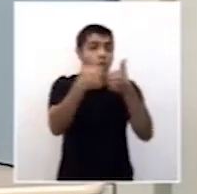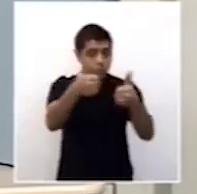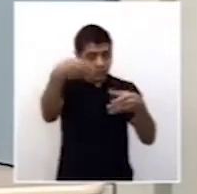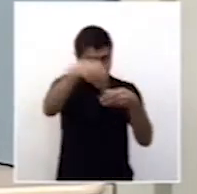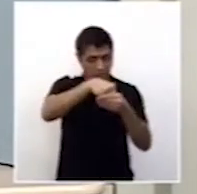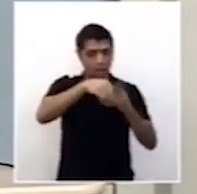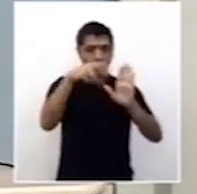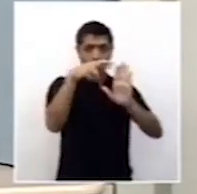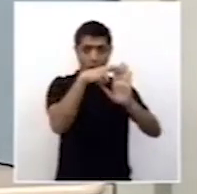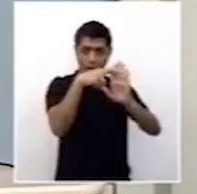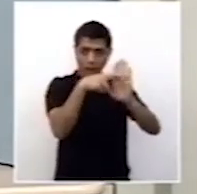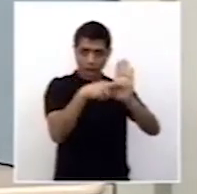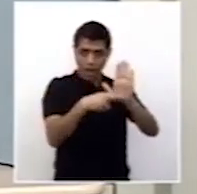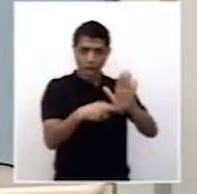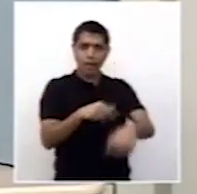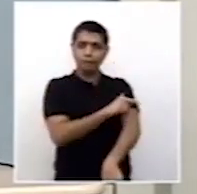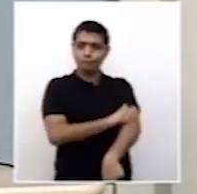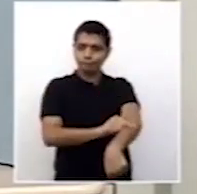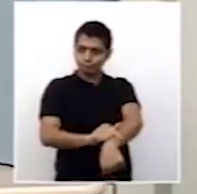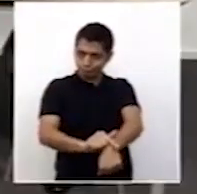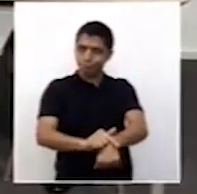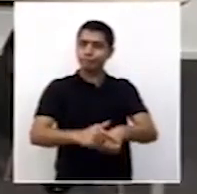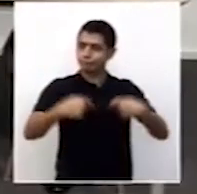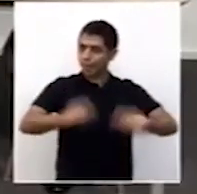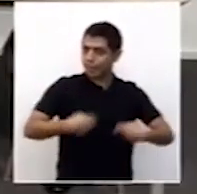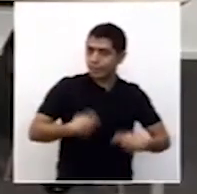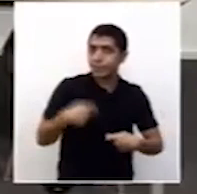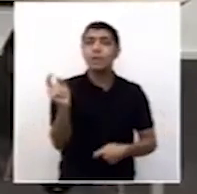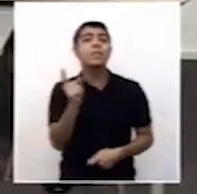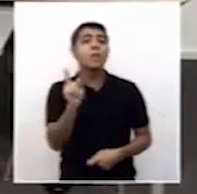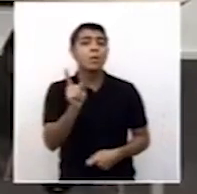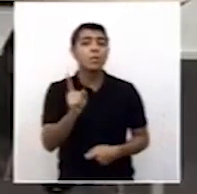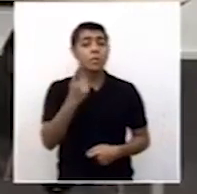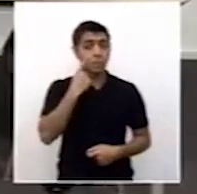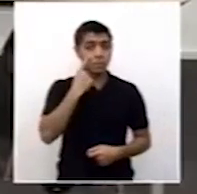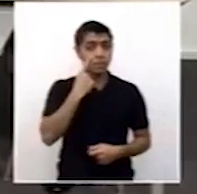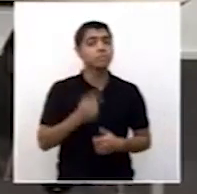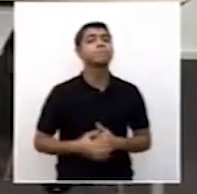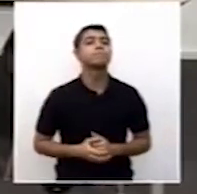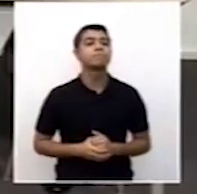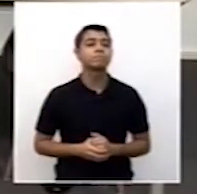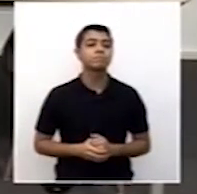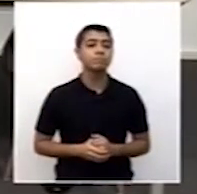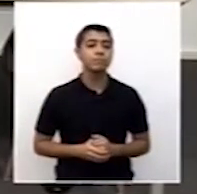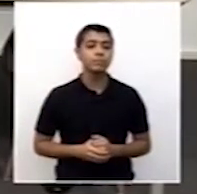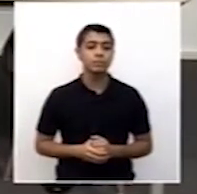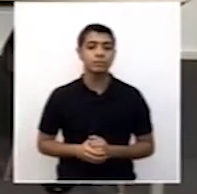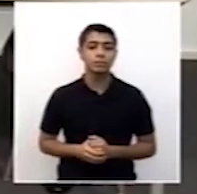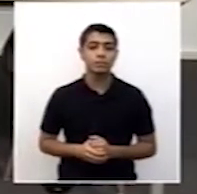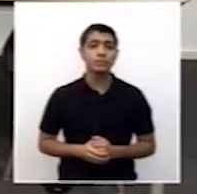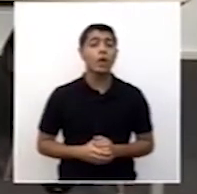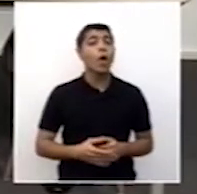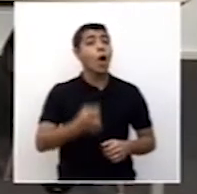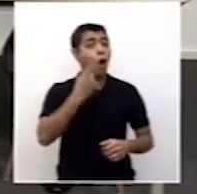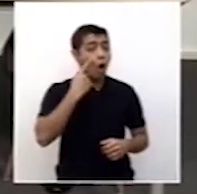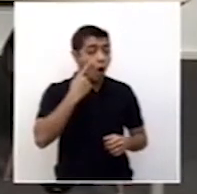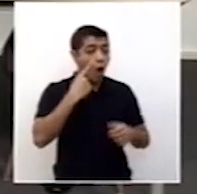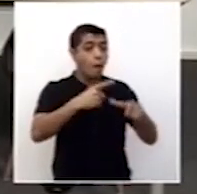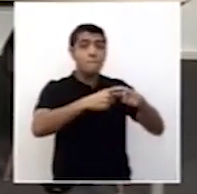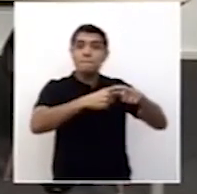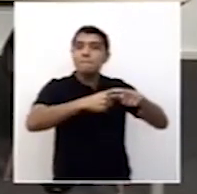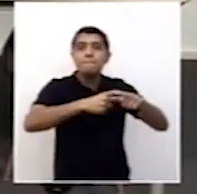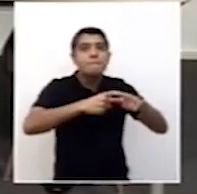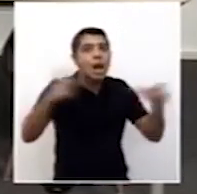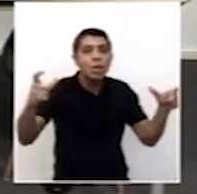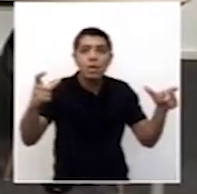uma etiqueta ou regras de convivência. Olha, a maioria, se não a unânime,